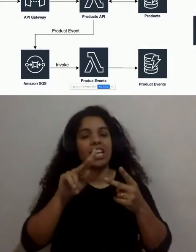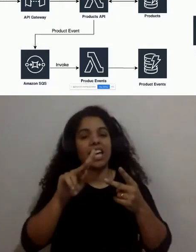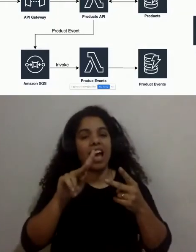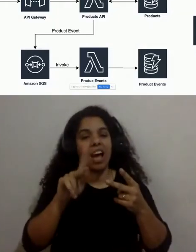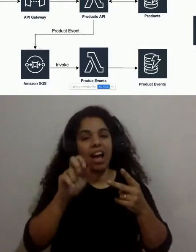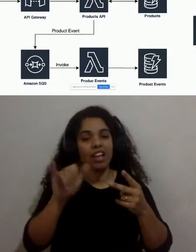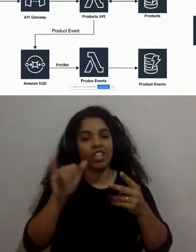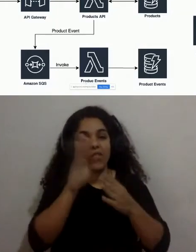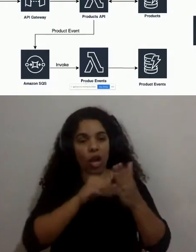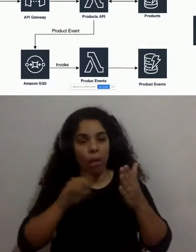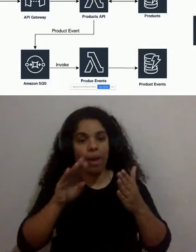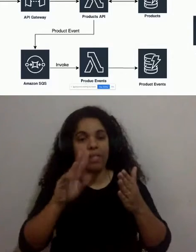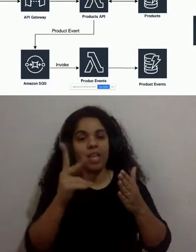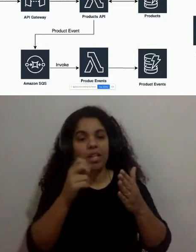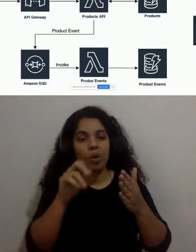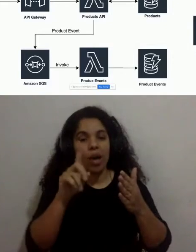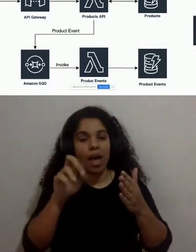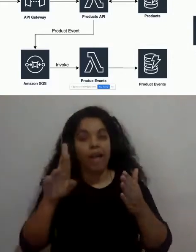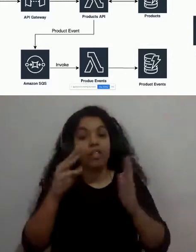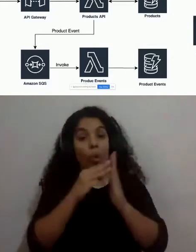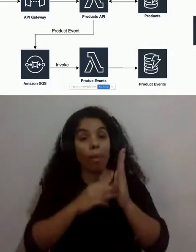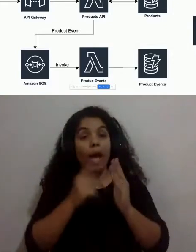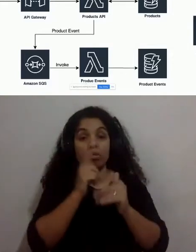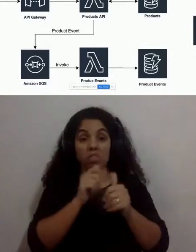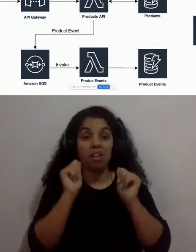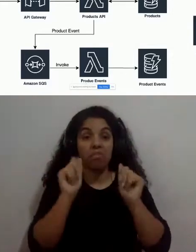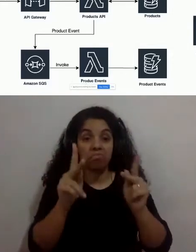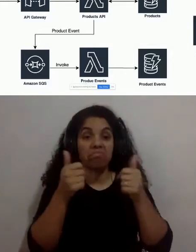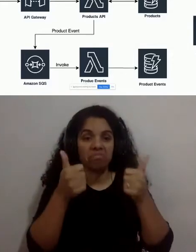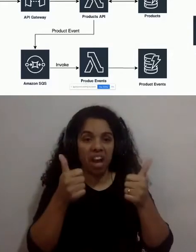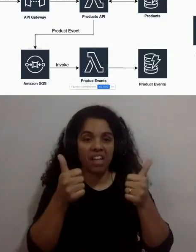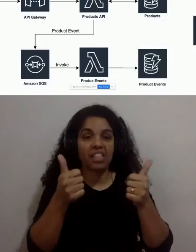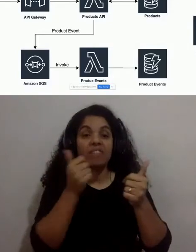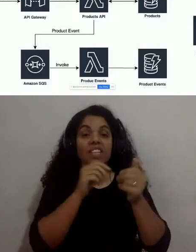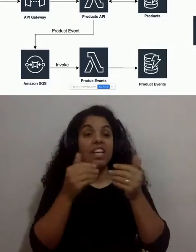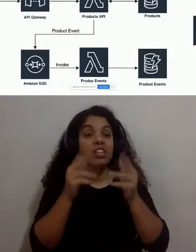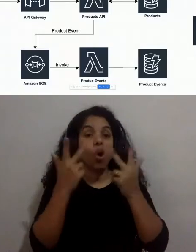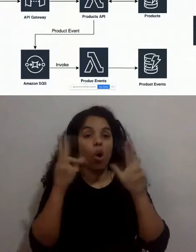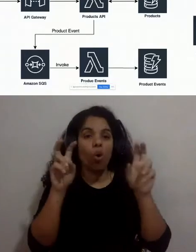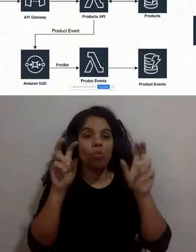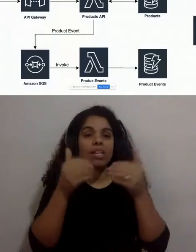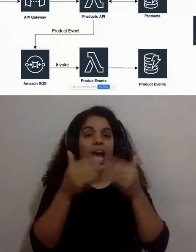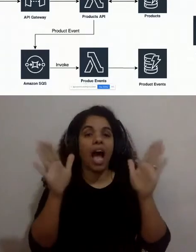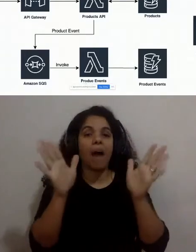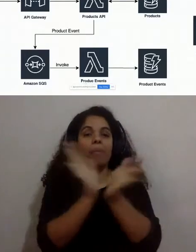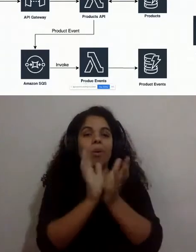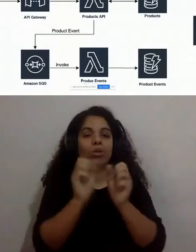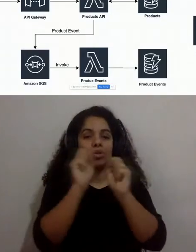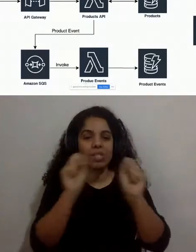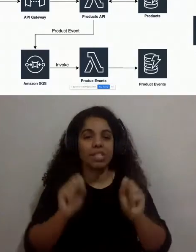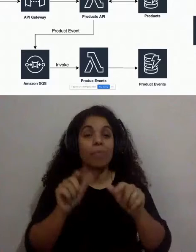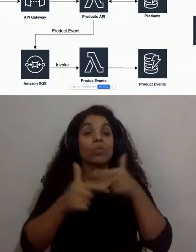no header do método, se ela é válida. Ele praticamente abre a porta do sistema para a gente, do